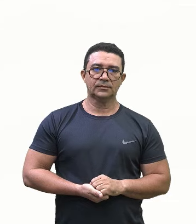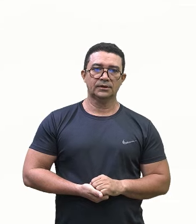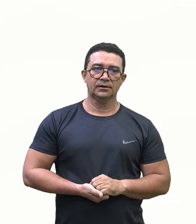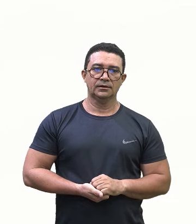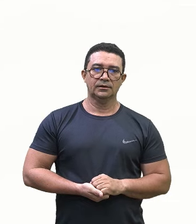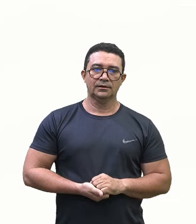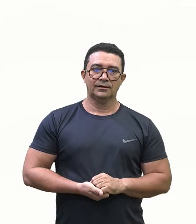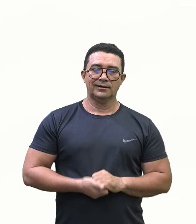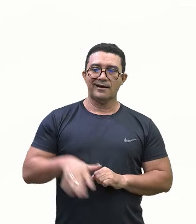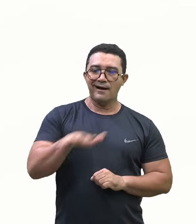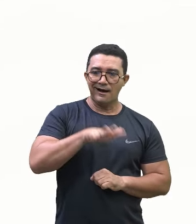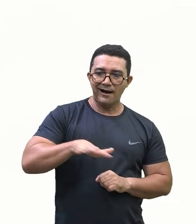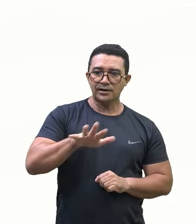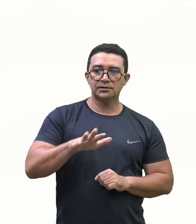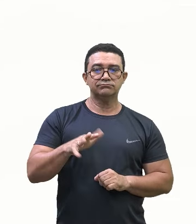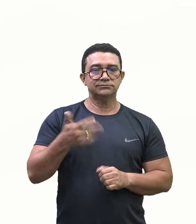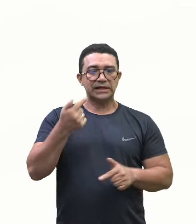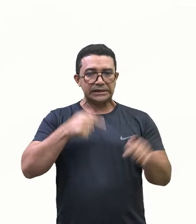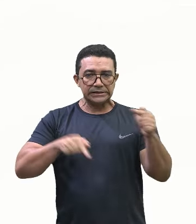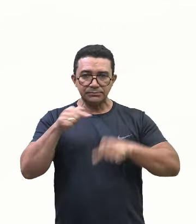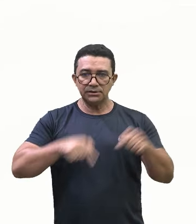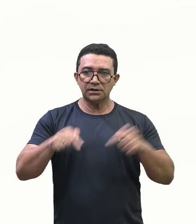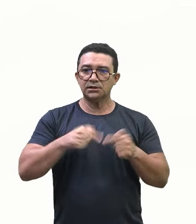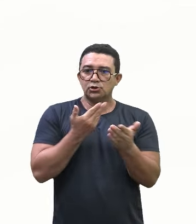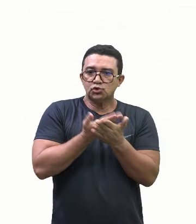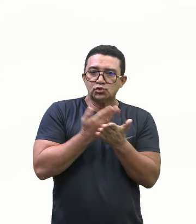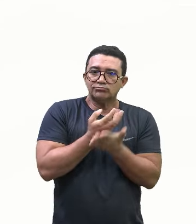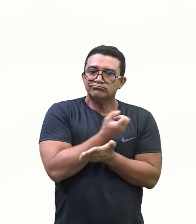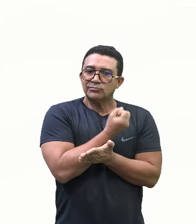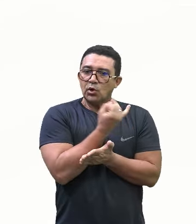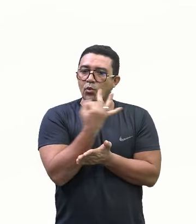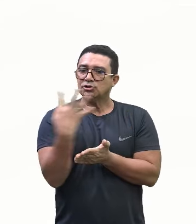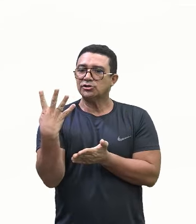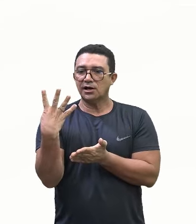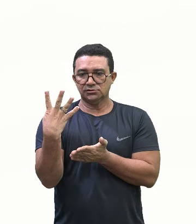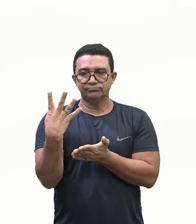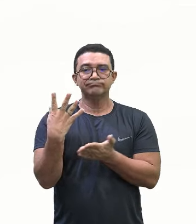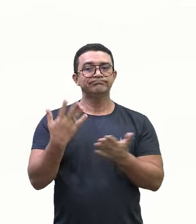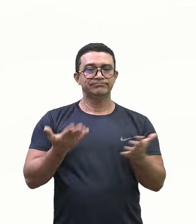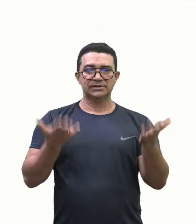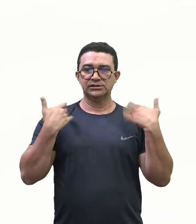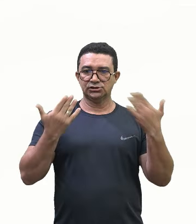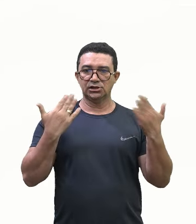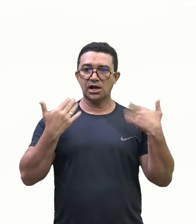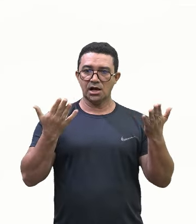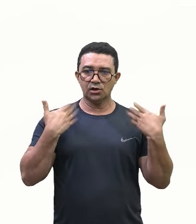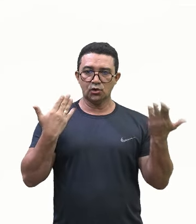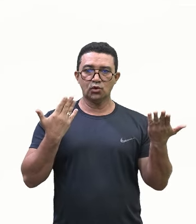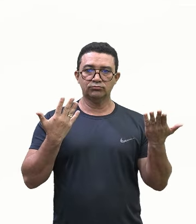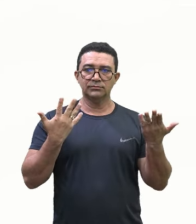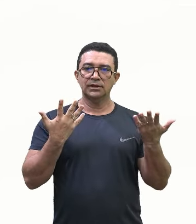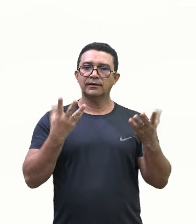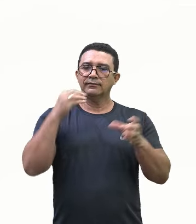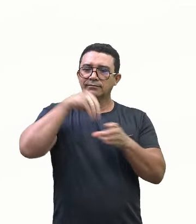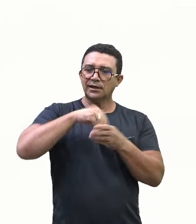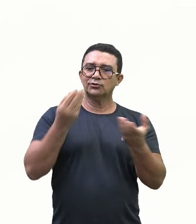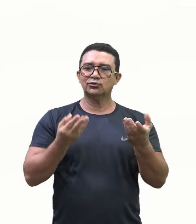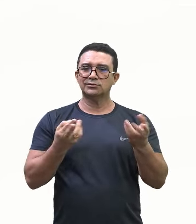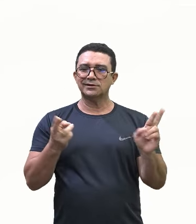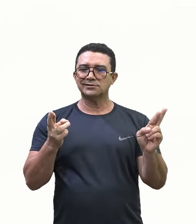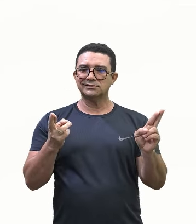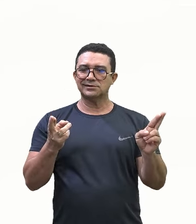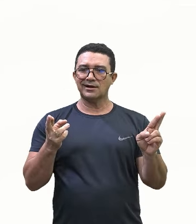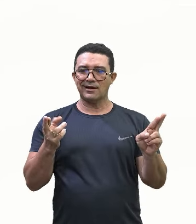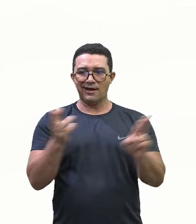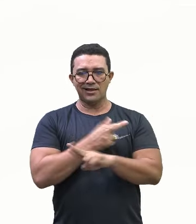Termoquímica é a parte da química que estuda a quantidade de calor envolvida nas reações. Então,